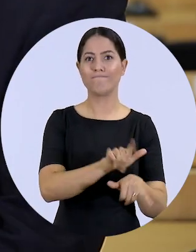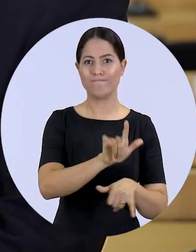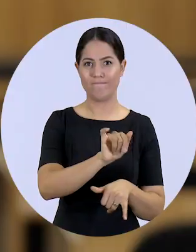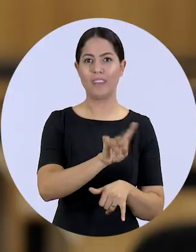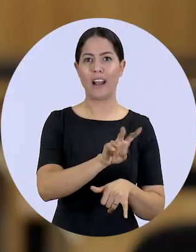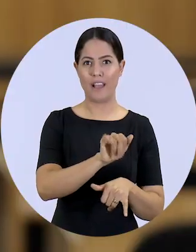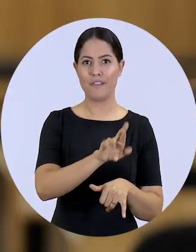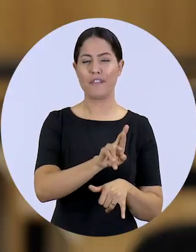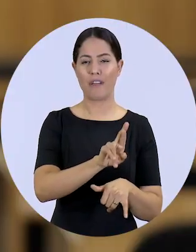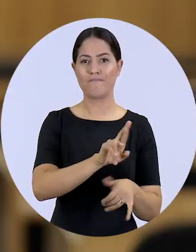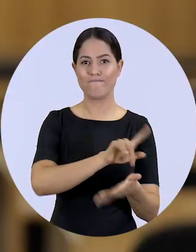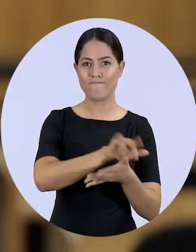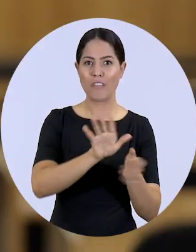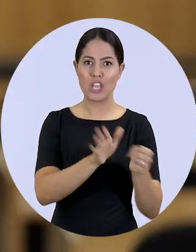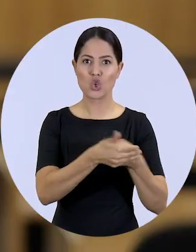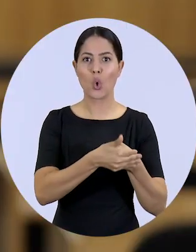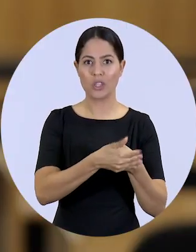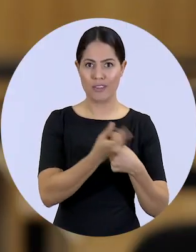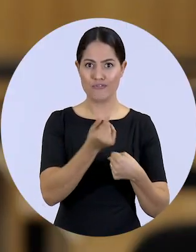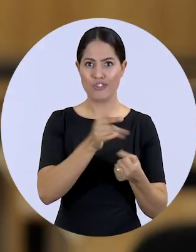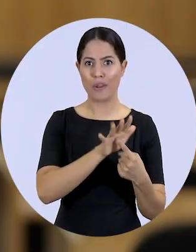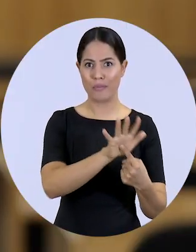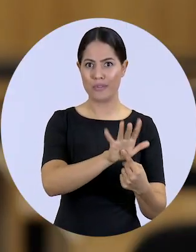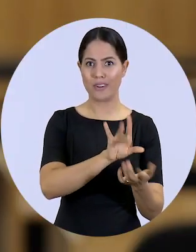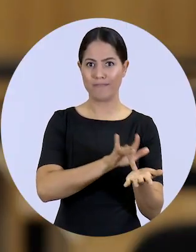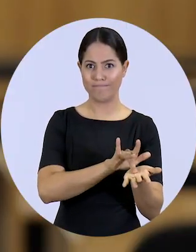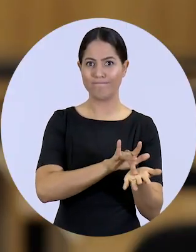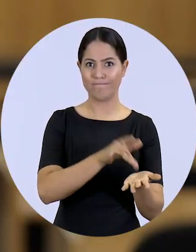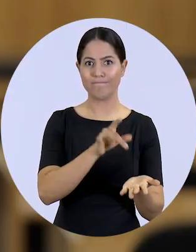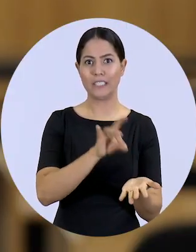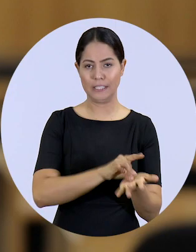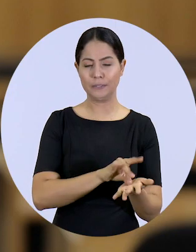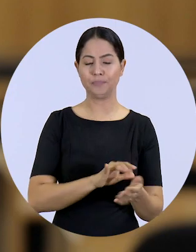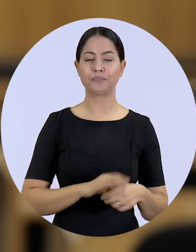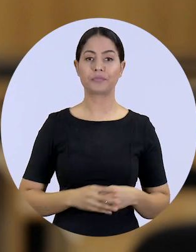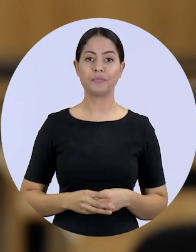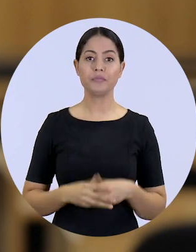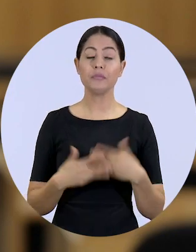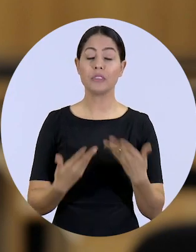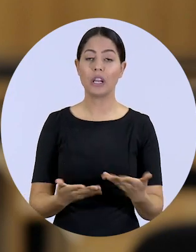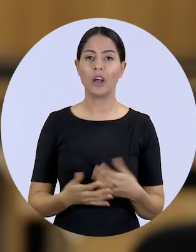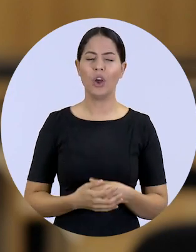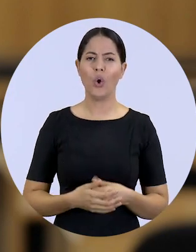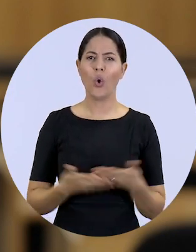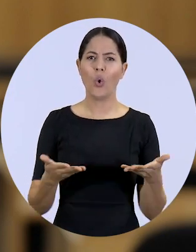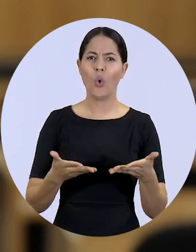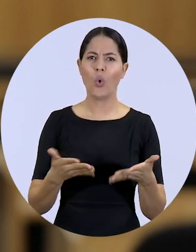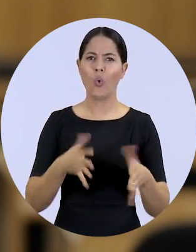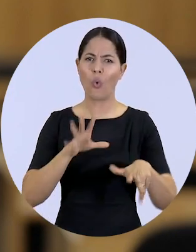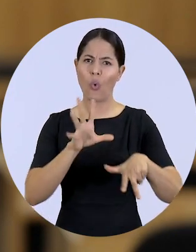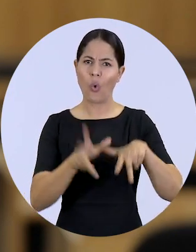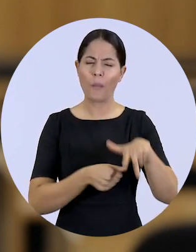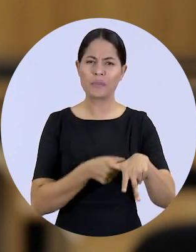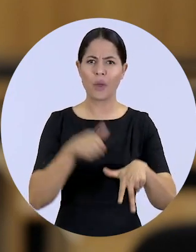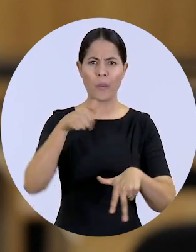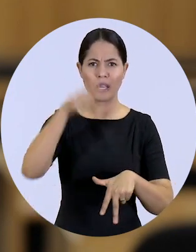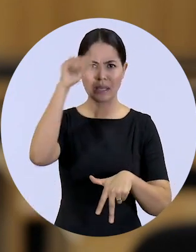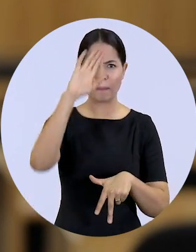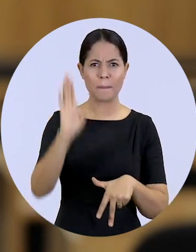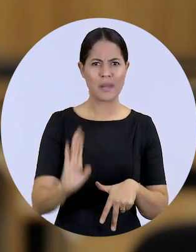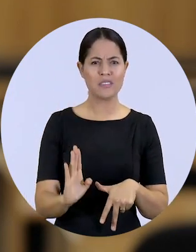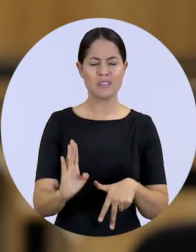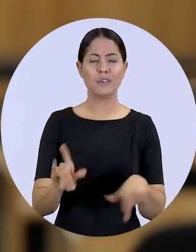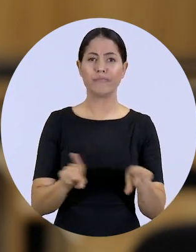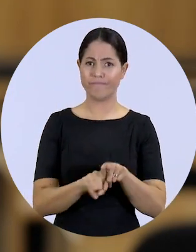indevido que teve. Inclusive, o mesmo relatório trouxe também a questão da corrupção. O Brasil está entre os principais